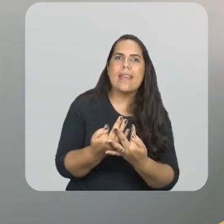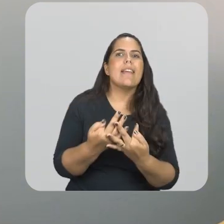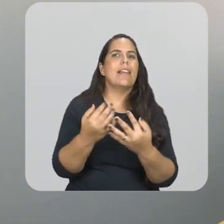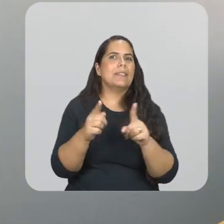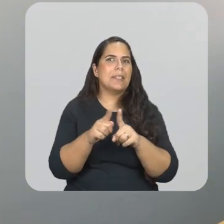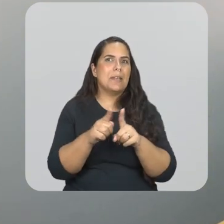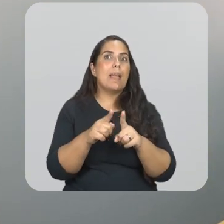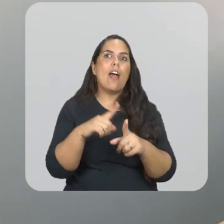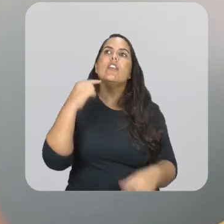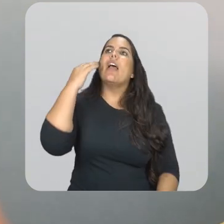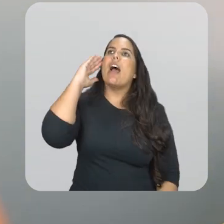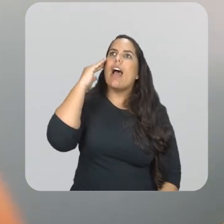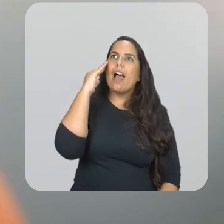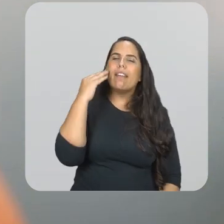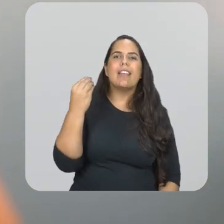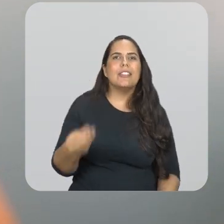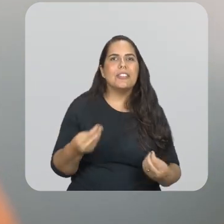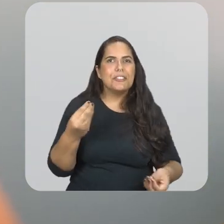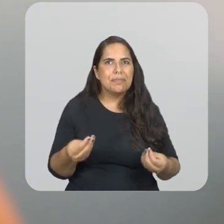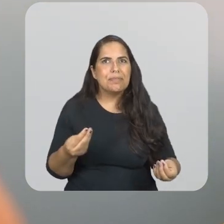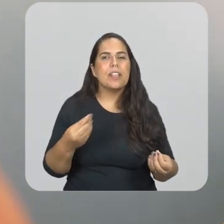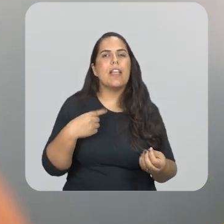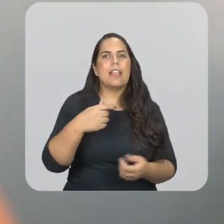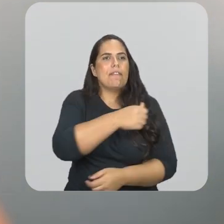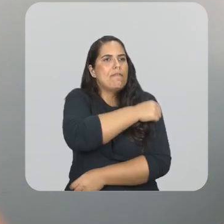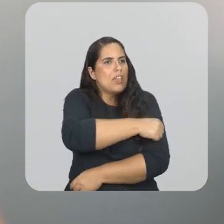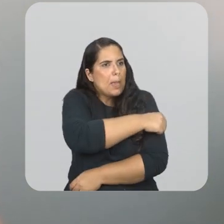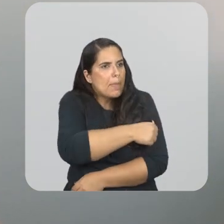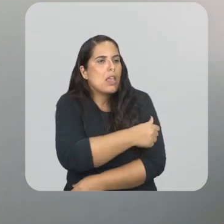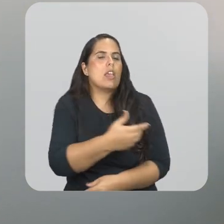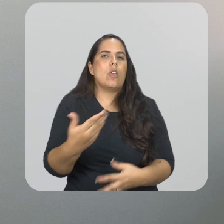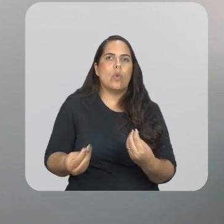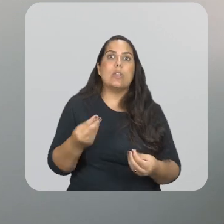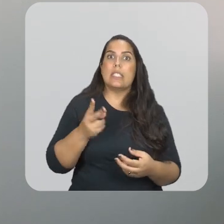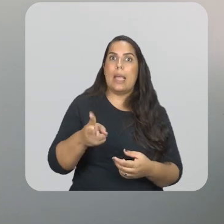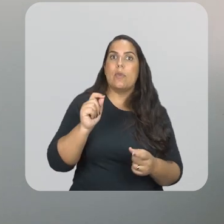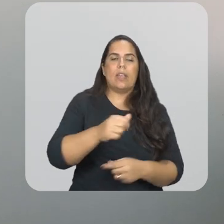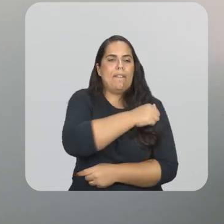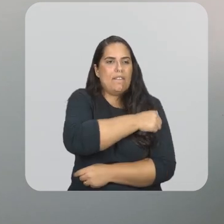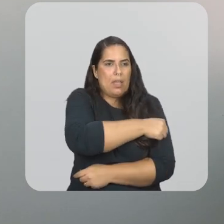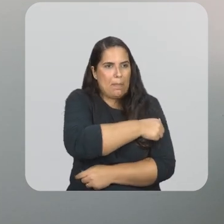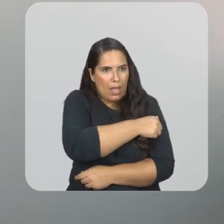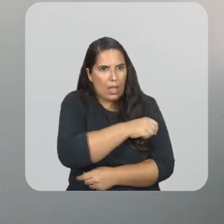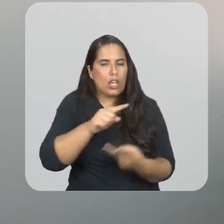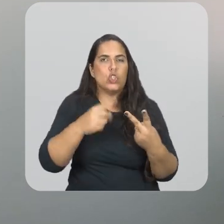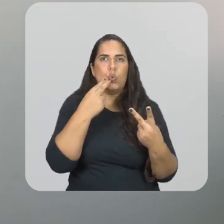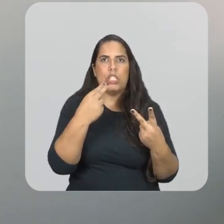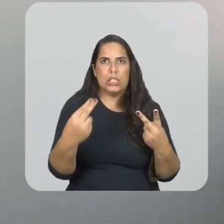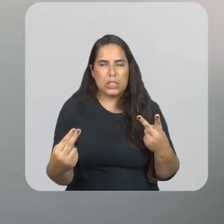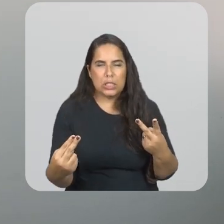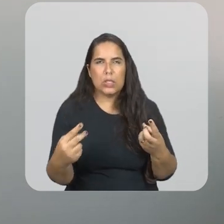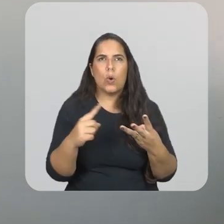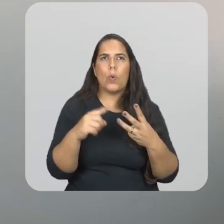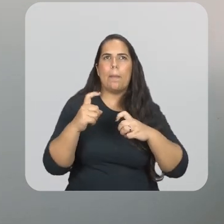dessas pessoas, né? E aí você entende eles. E aí vem o enfermeiro, a gente botava sempre assim, a enfermagem, a